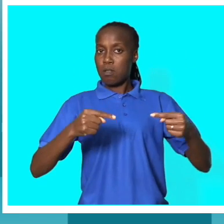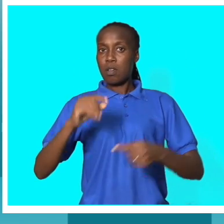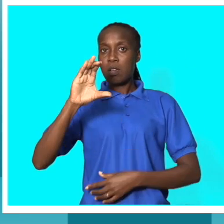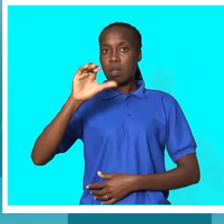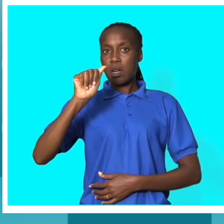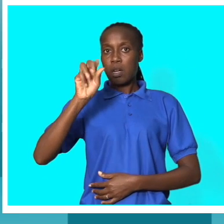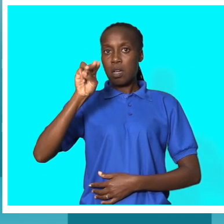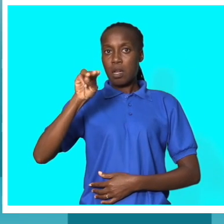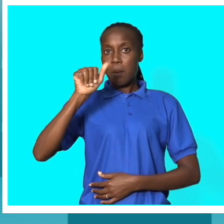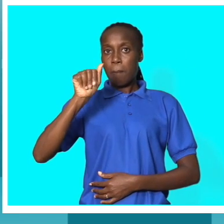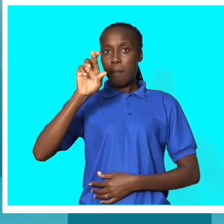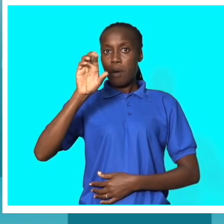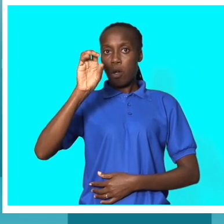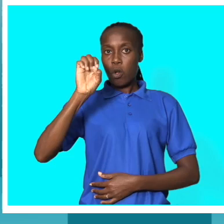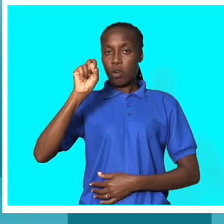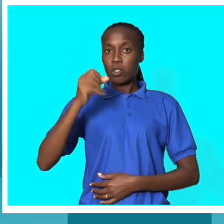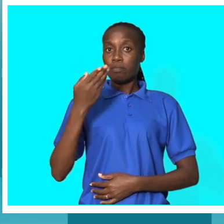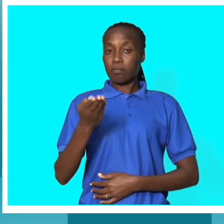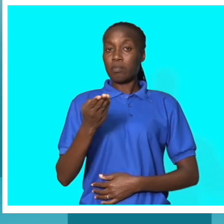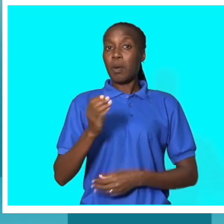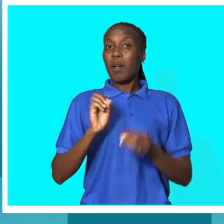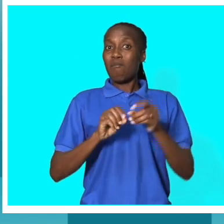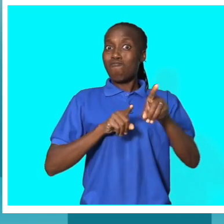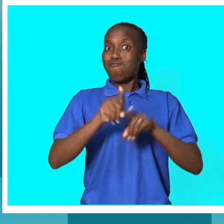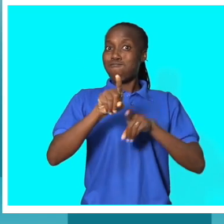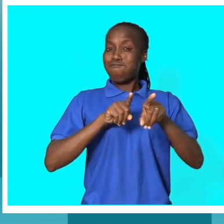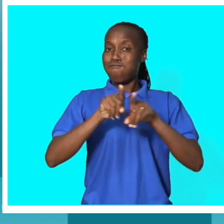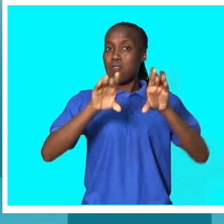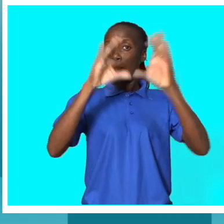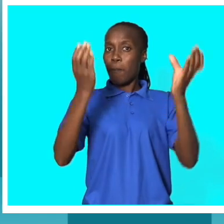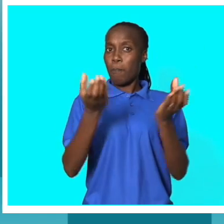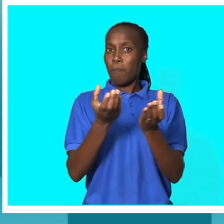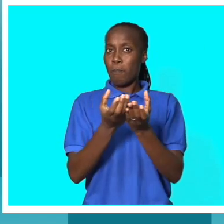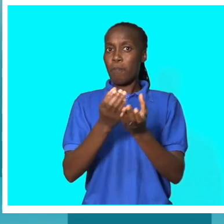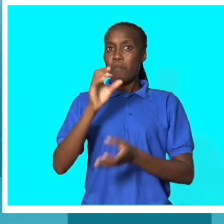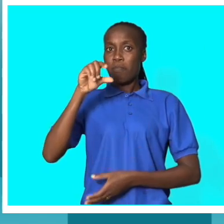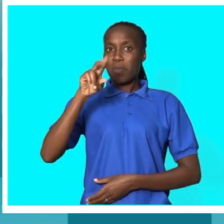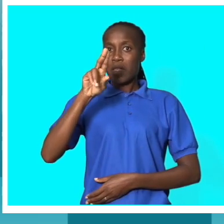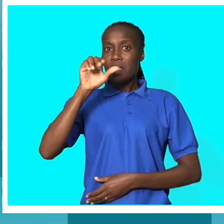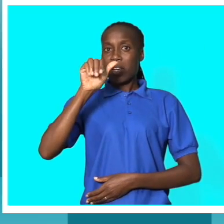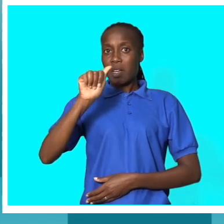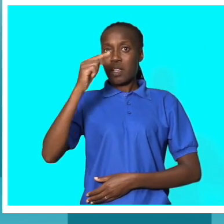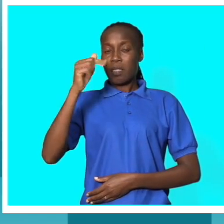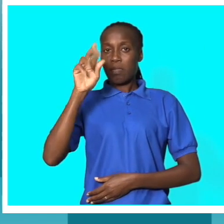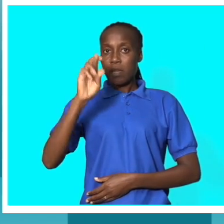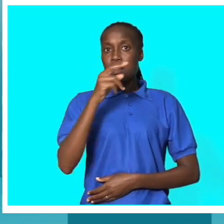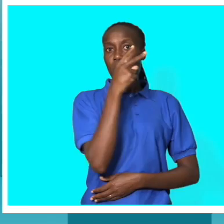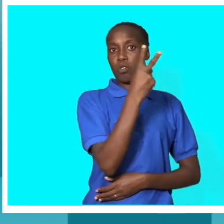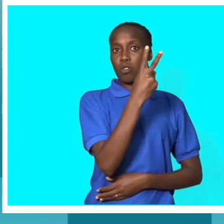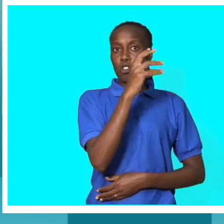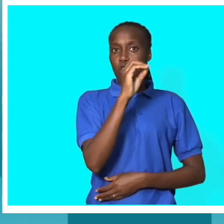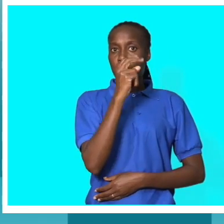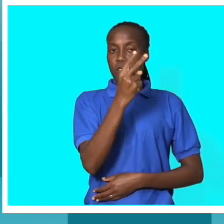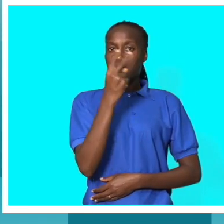vez na fase de acesso ao Mundial do Catar 2022. Além dos Leões